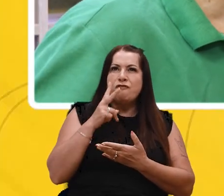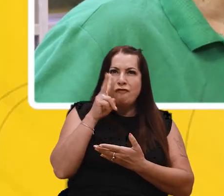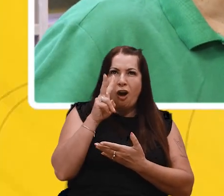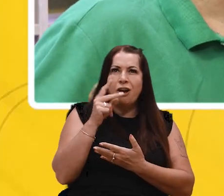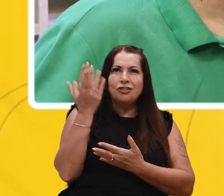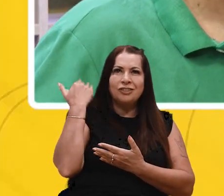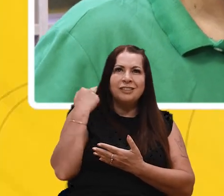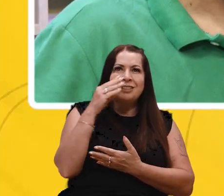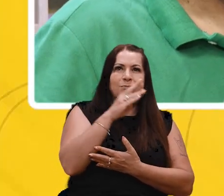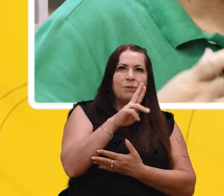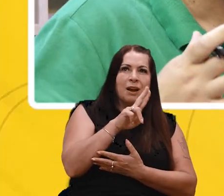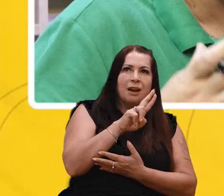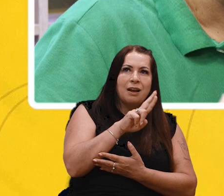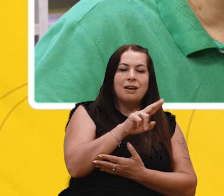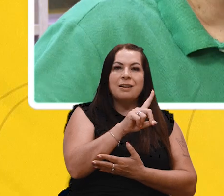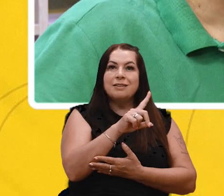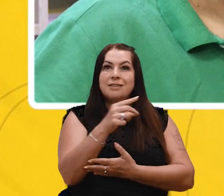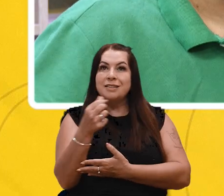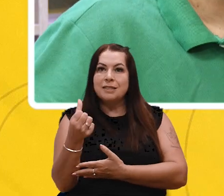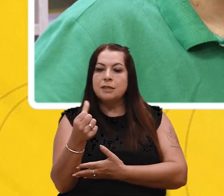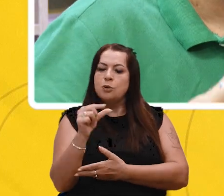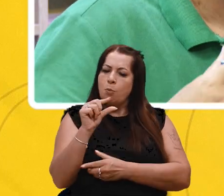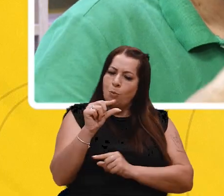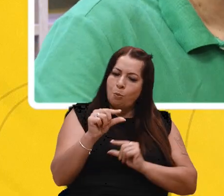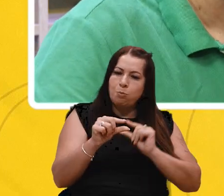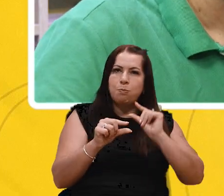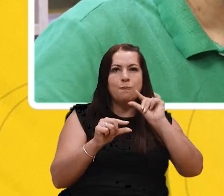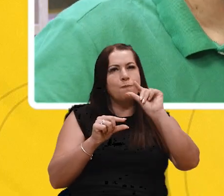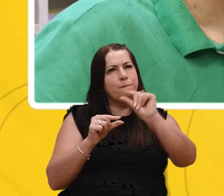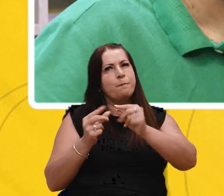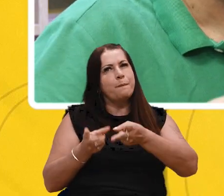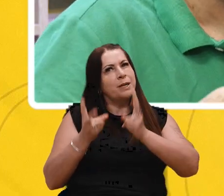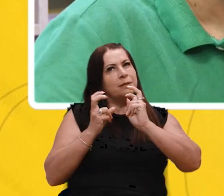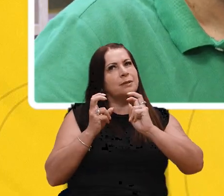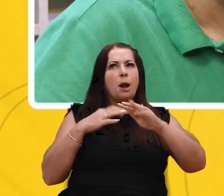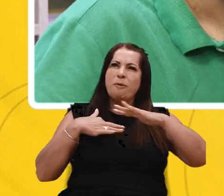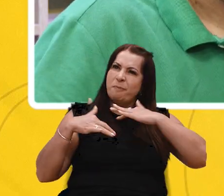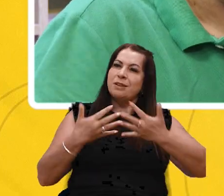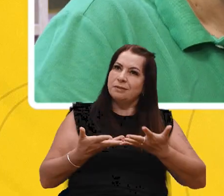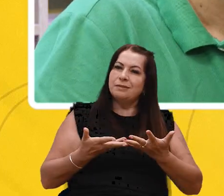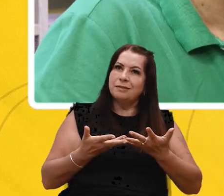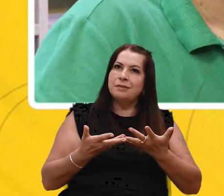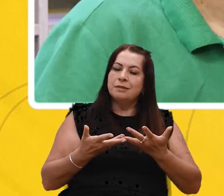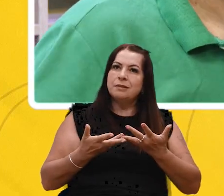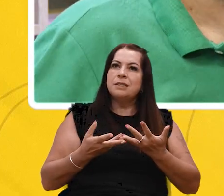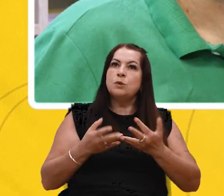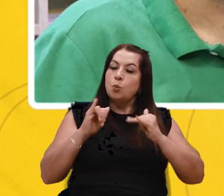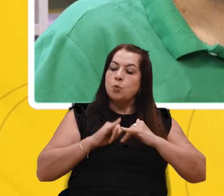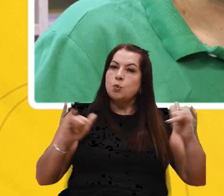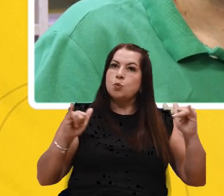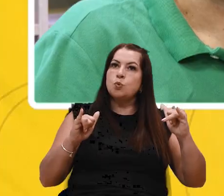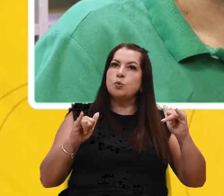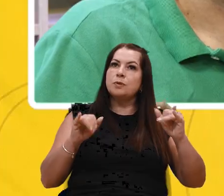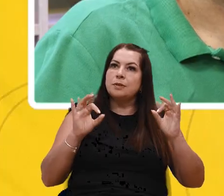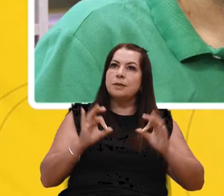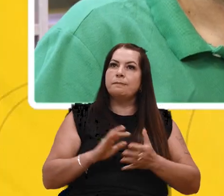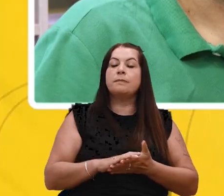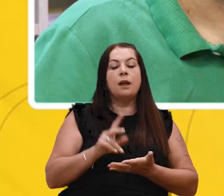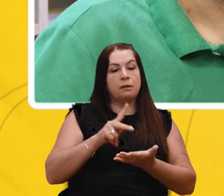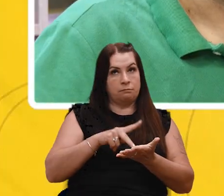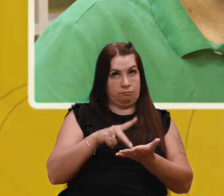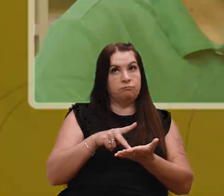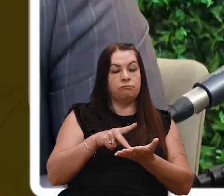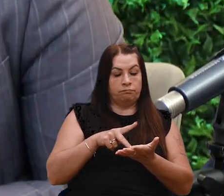a BR-116, aos poucos a gente percebe essa movimentação agora com anúncios eficazes. É verdade,